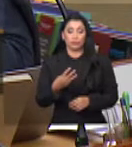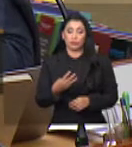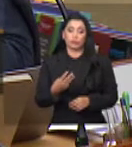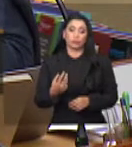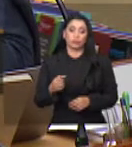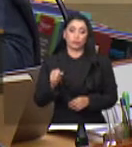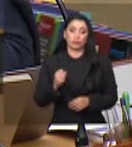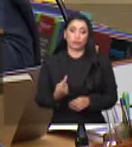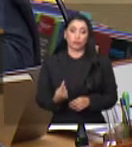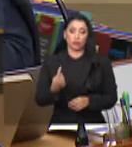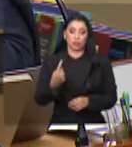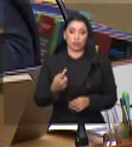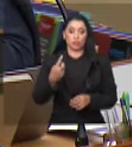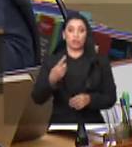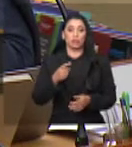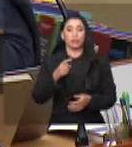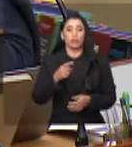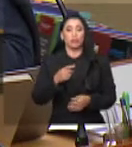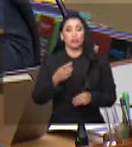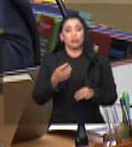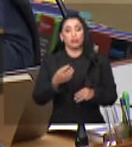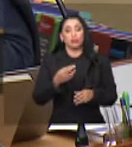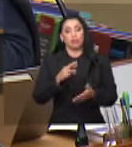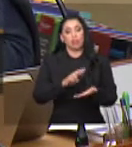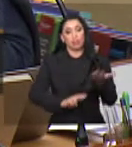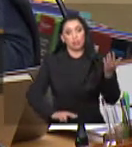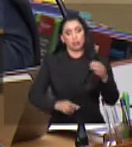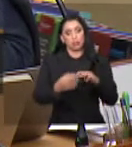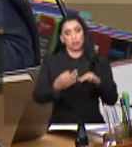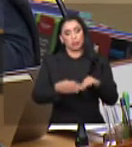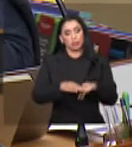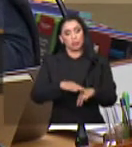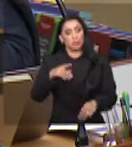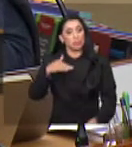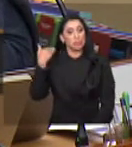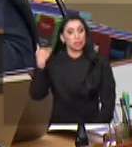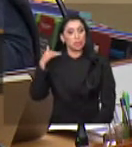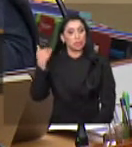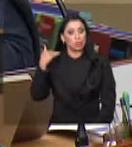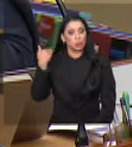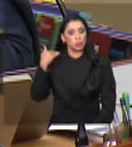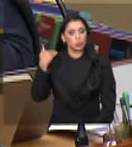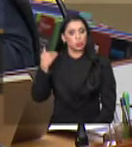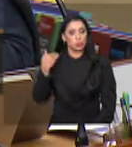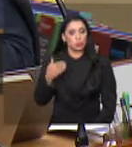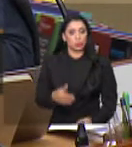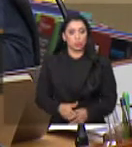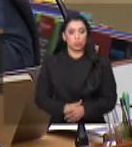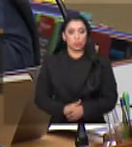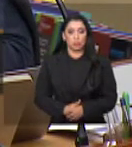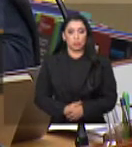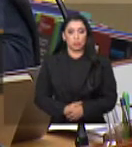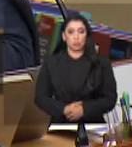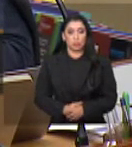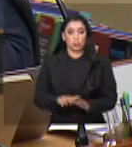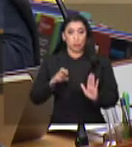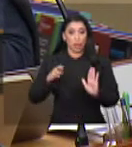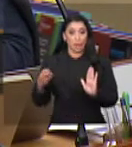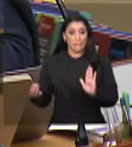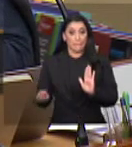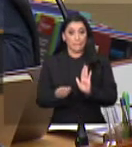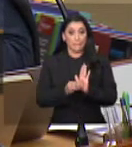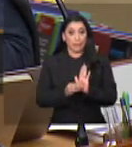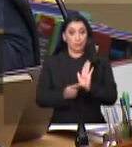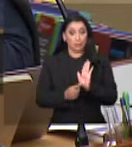da iminente sobre relatoria da eminente ministra Carmem Lúcia cuja ementa